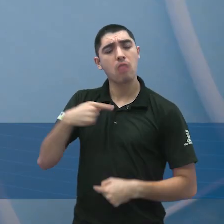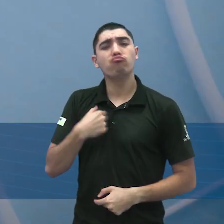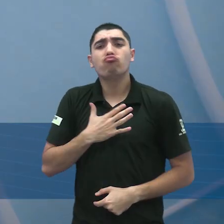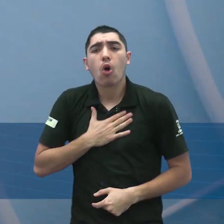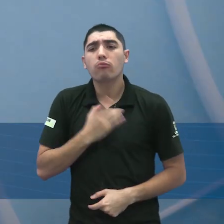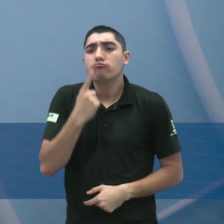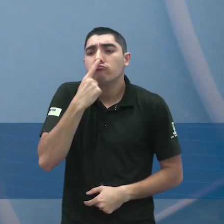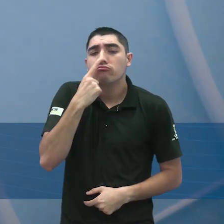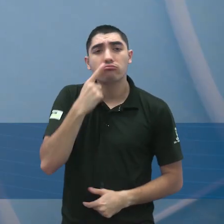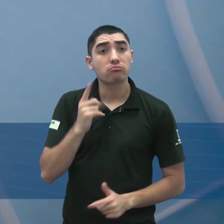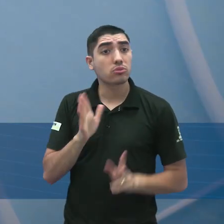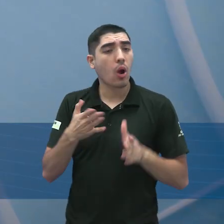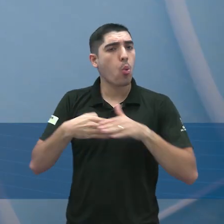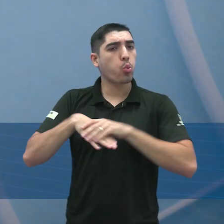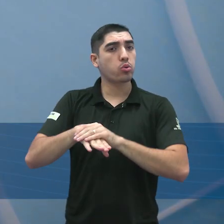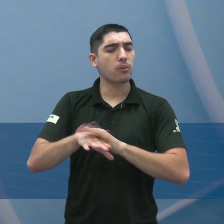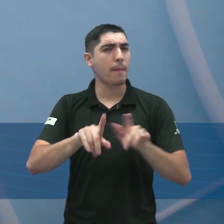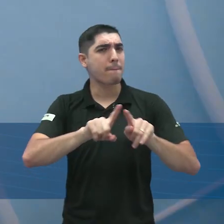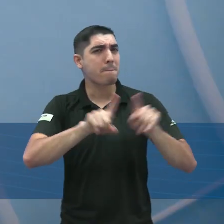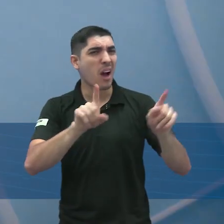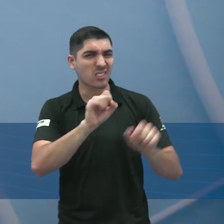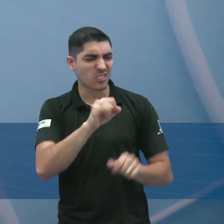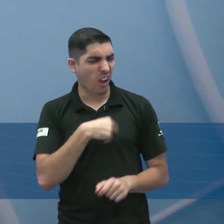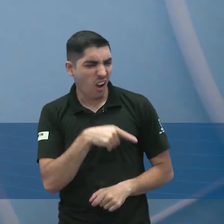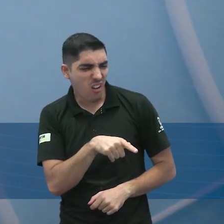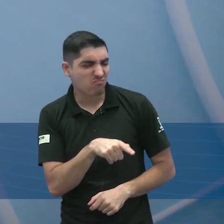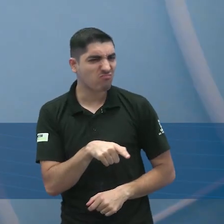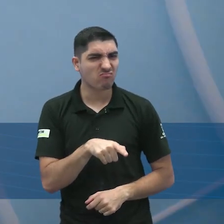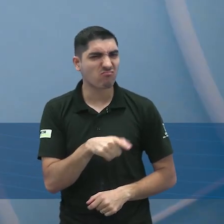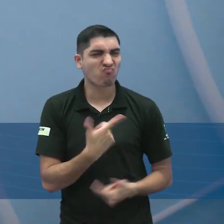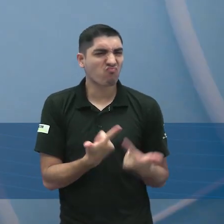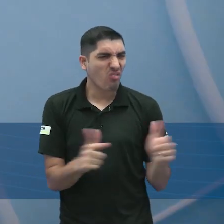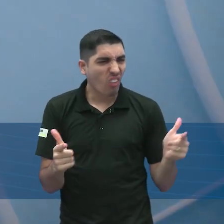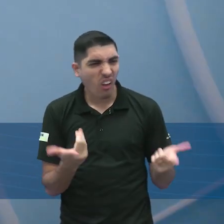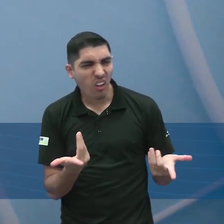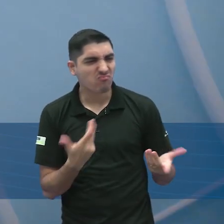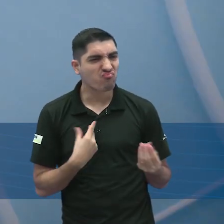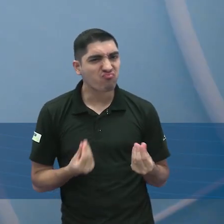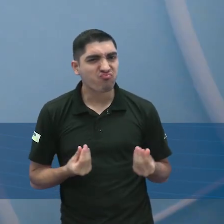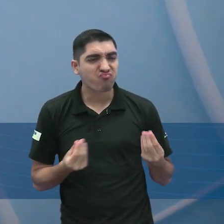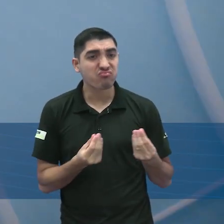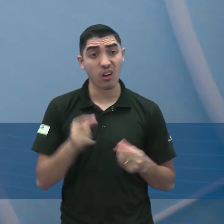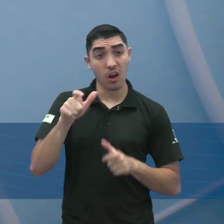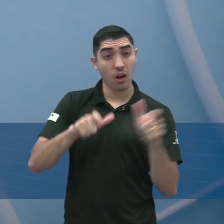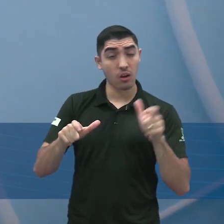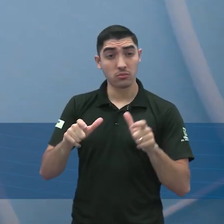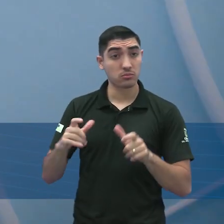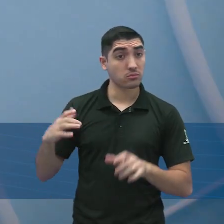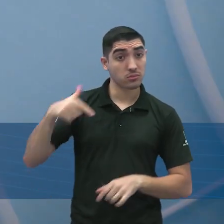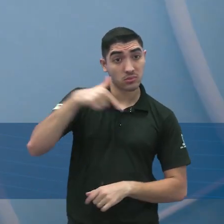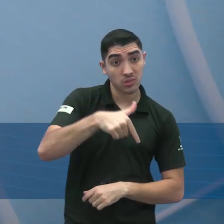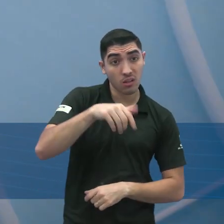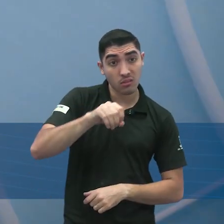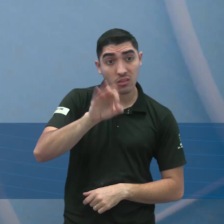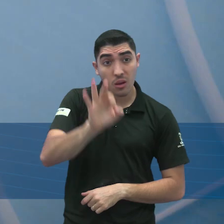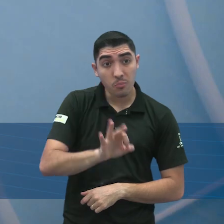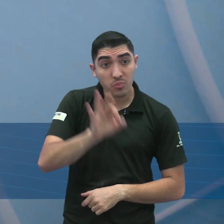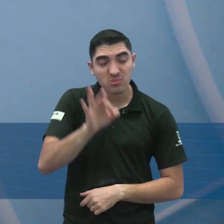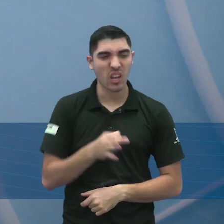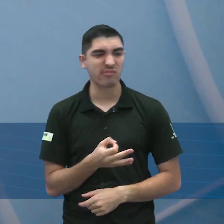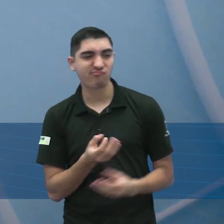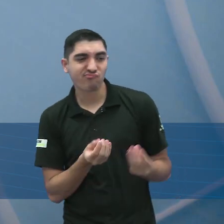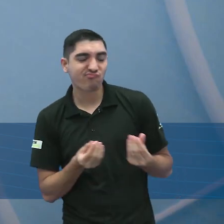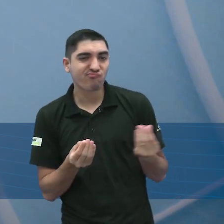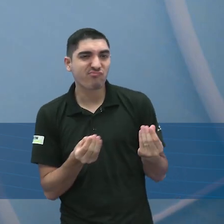e preferências. E quando isso não acontece, a frustração vem para mais de 70%